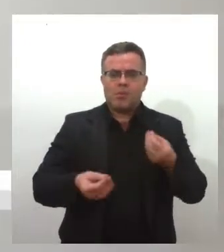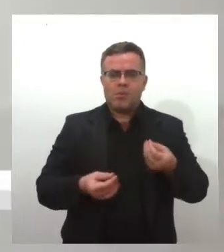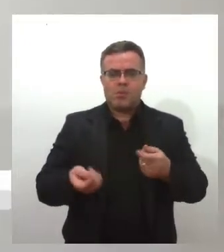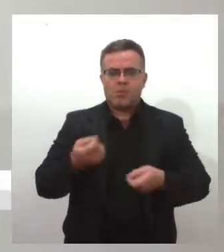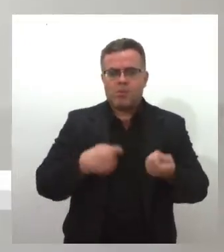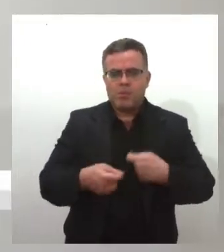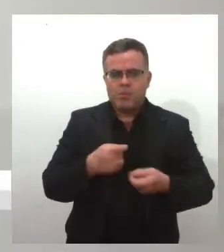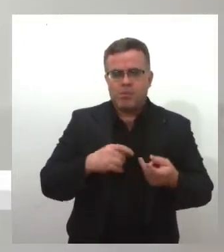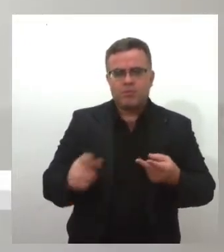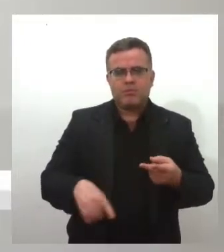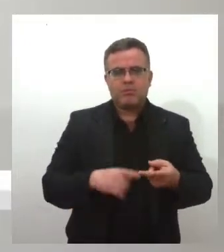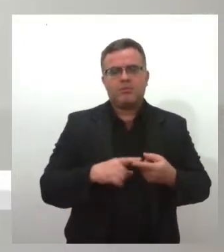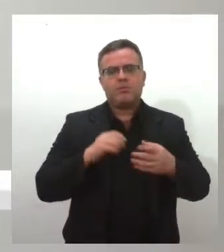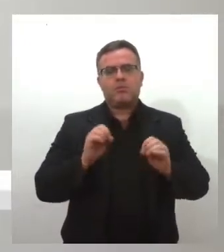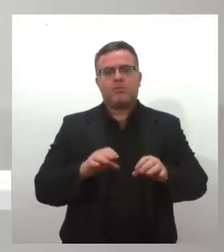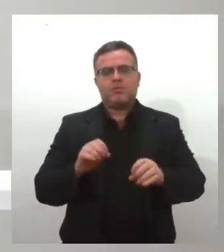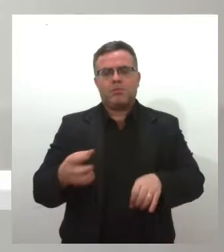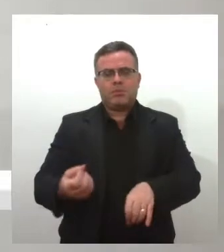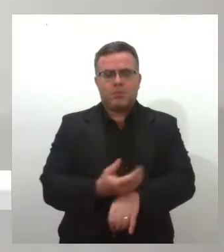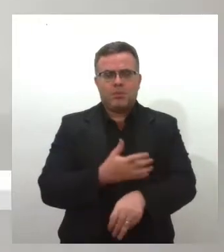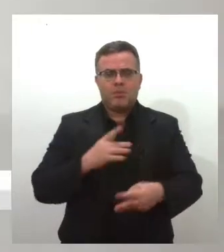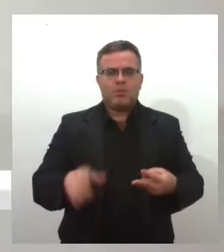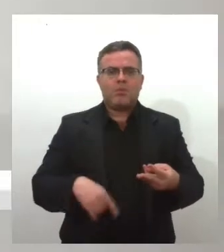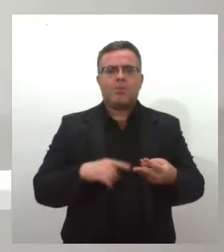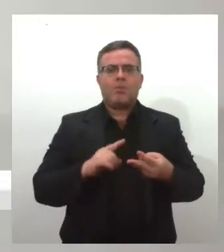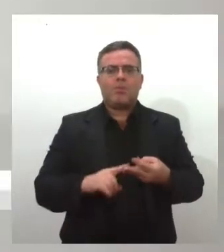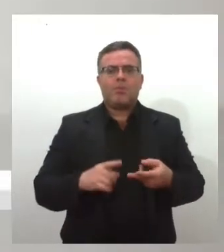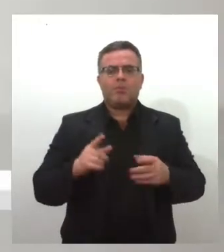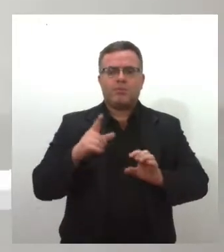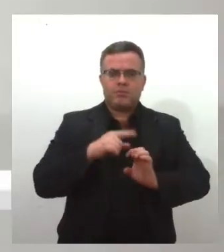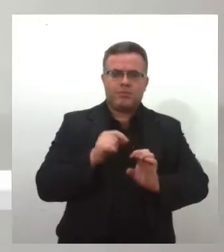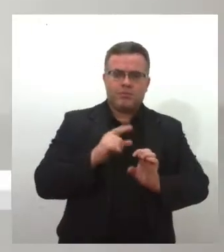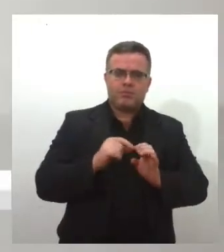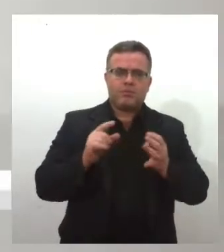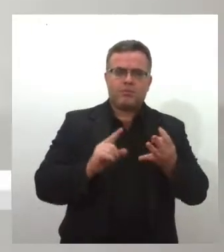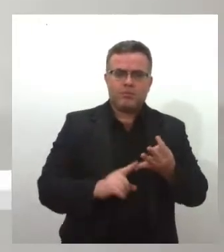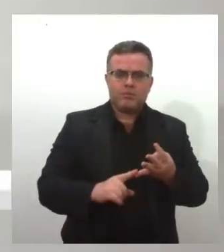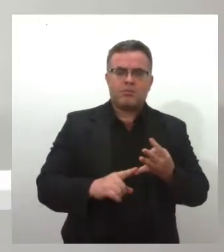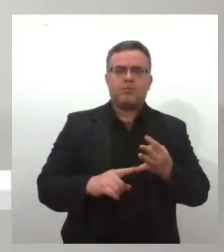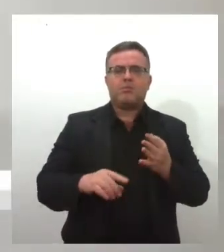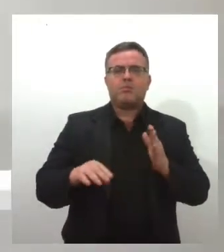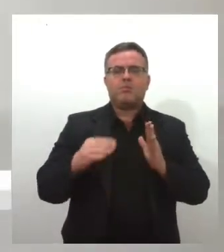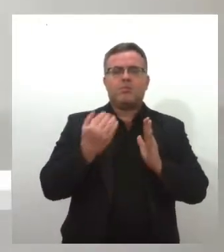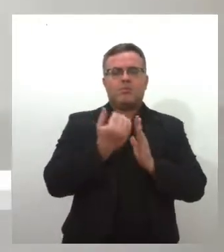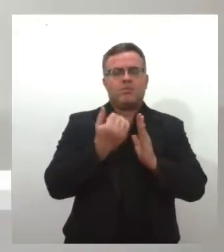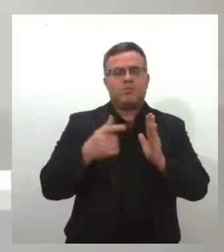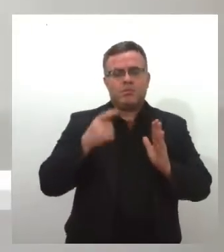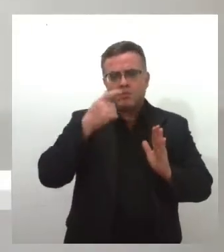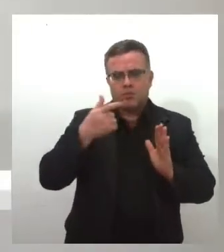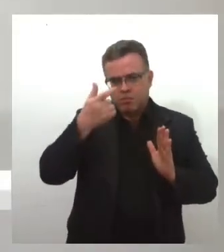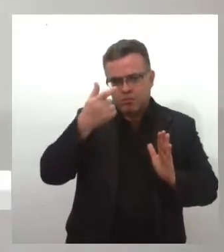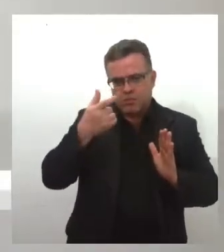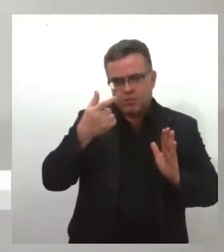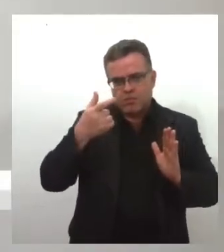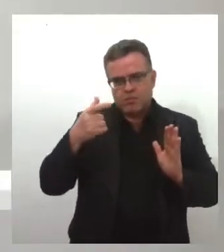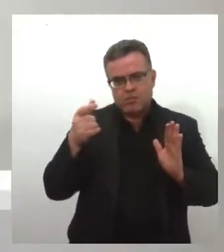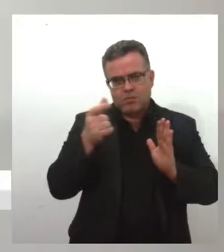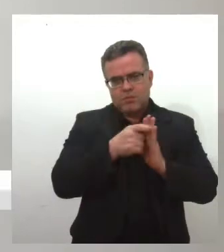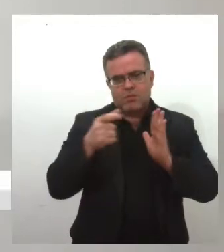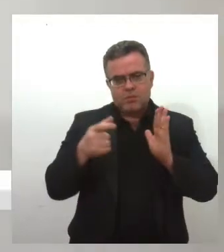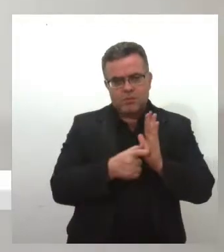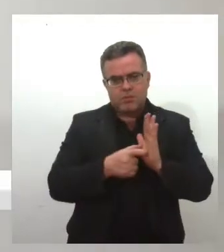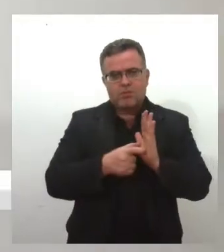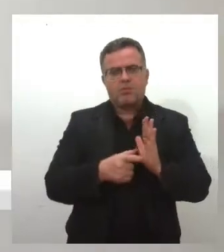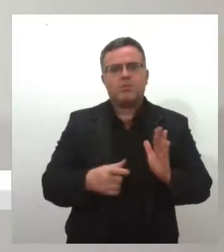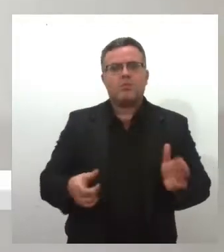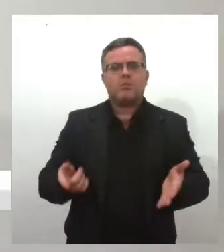financeira, educação emocional, empreendedorismo, programação, elas iriam ter uma educação mais voltada porque